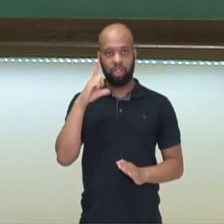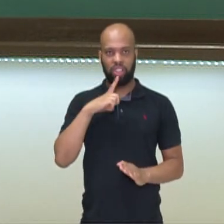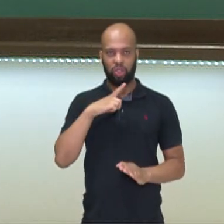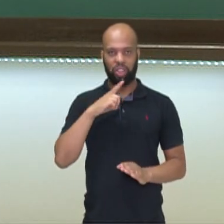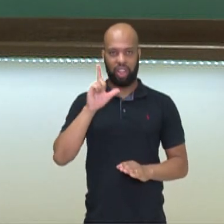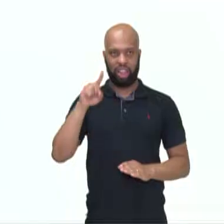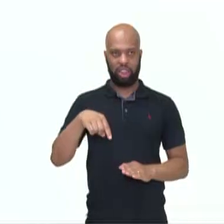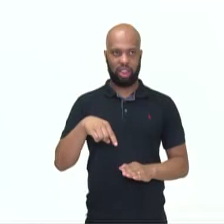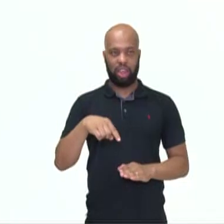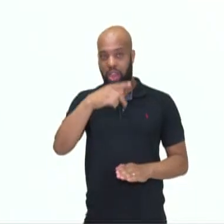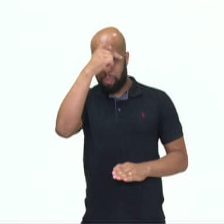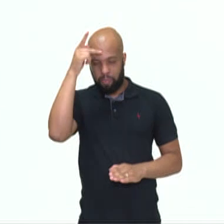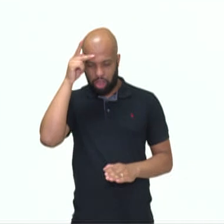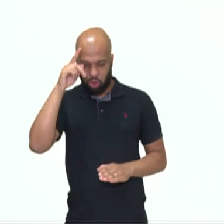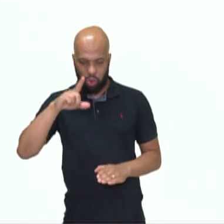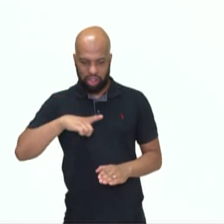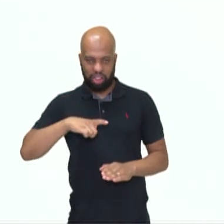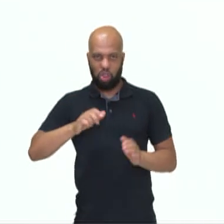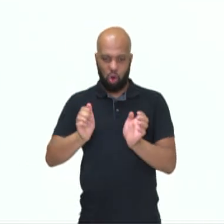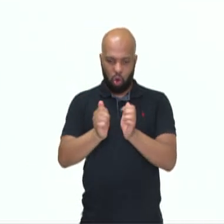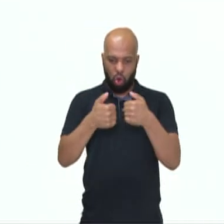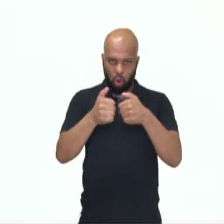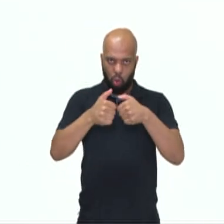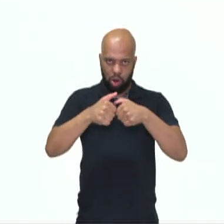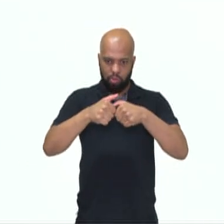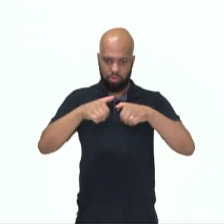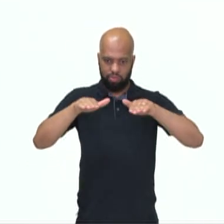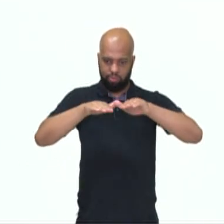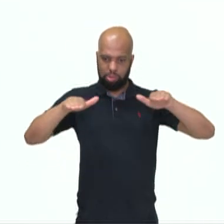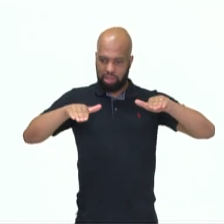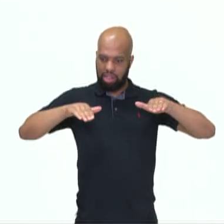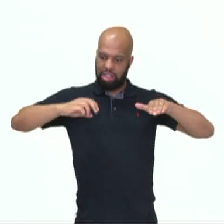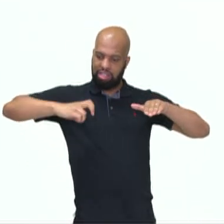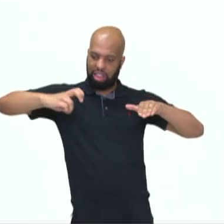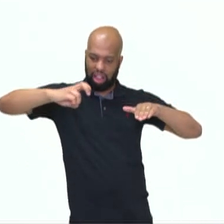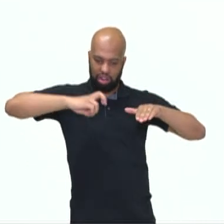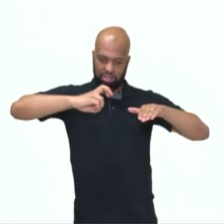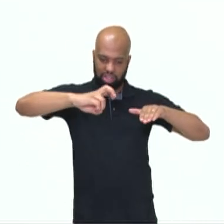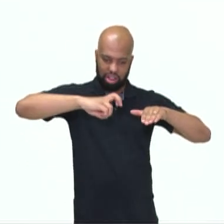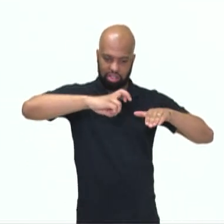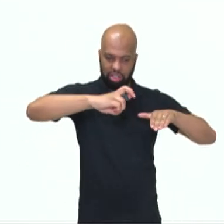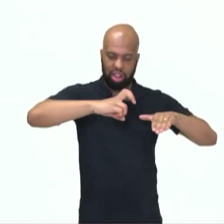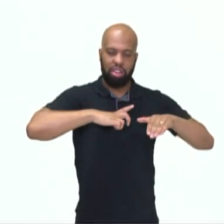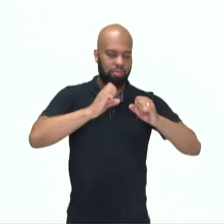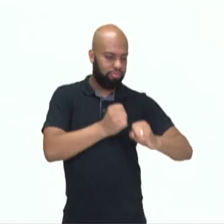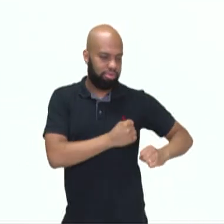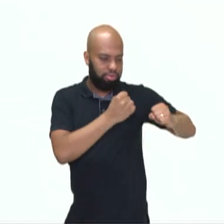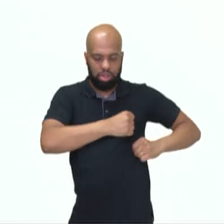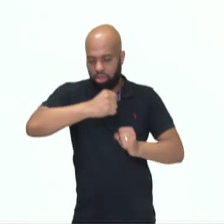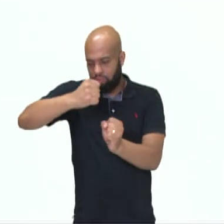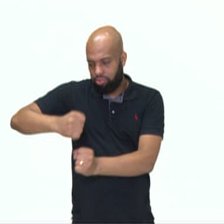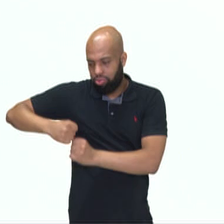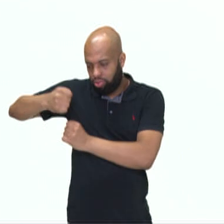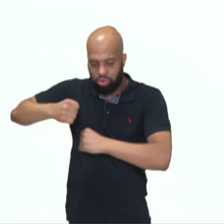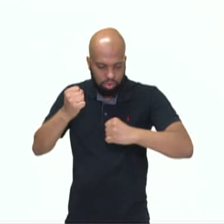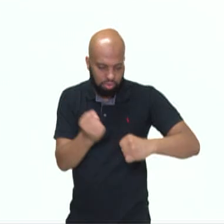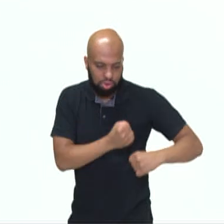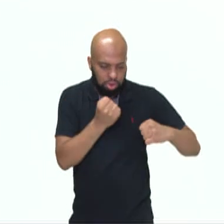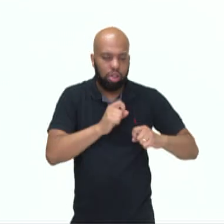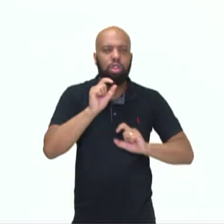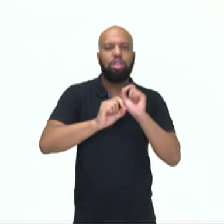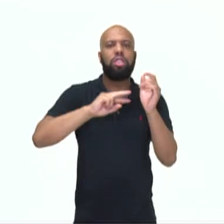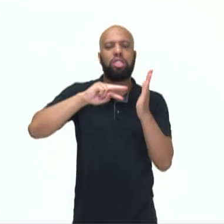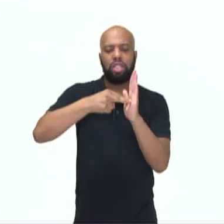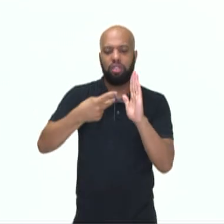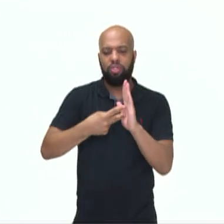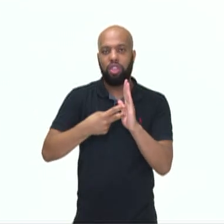dessa charge, tá bom? E eles remando em cima do ônibus. O que que quer dizer